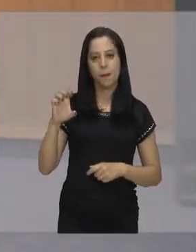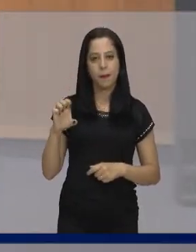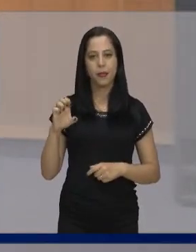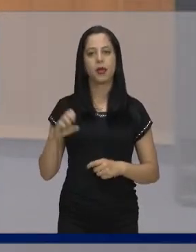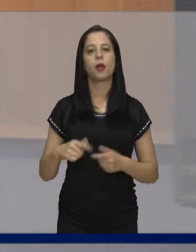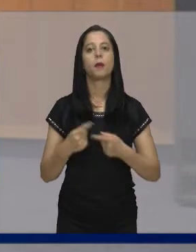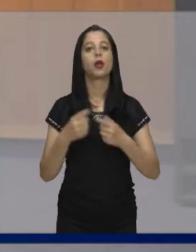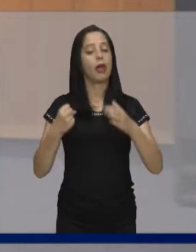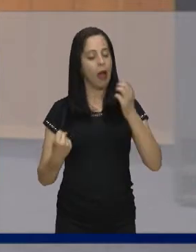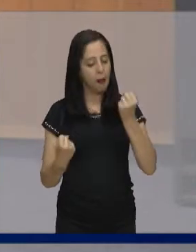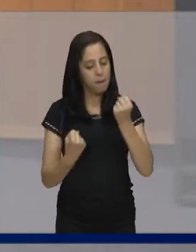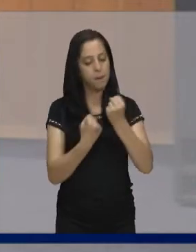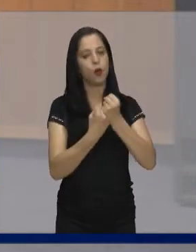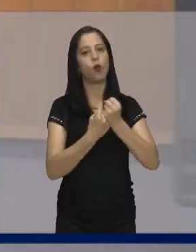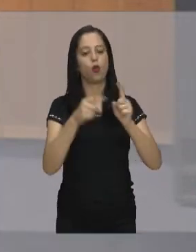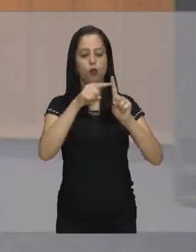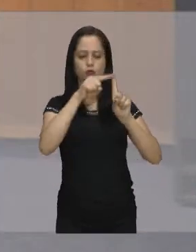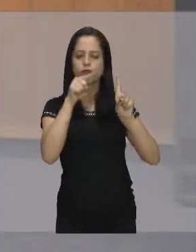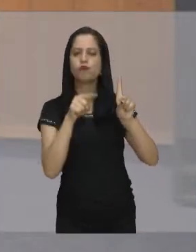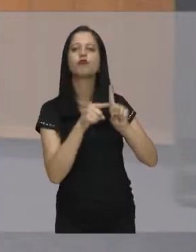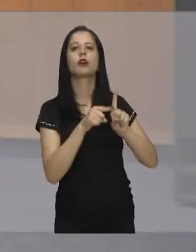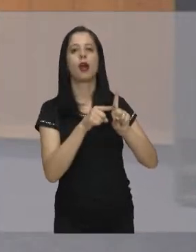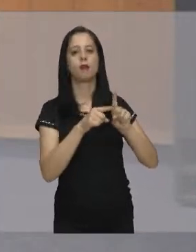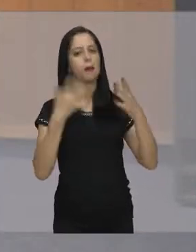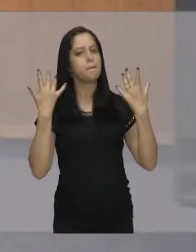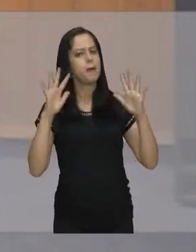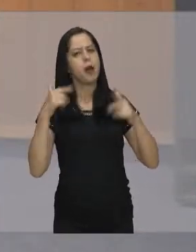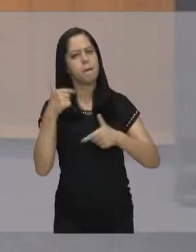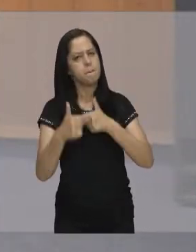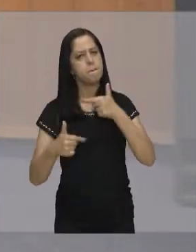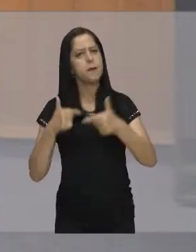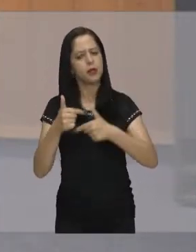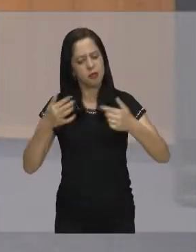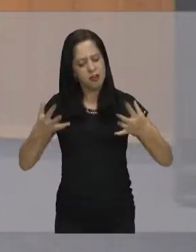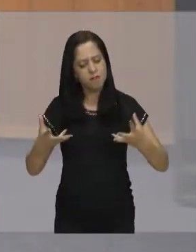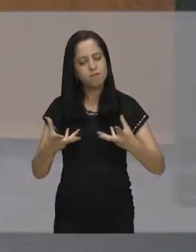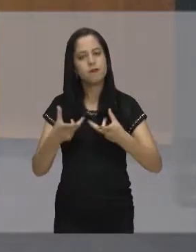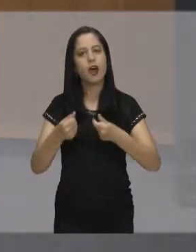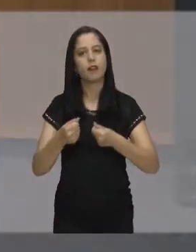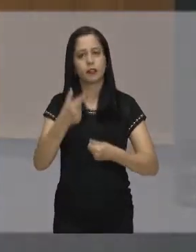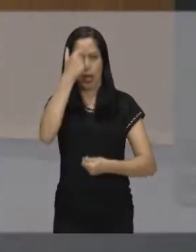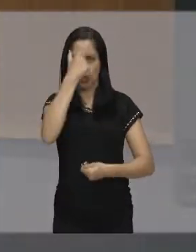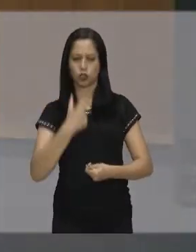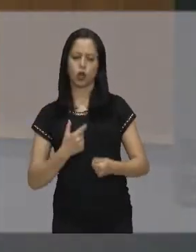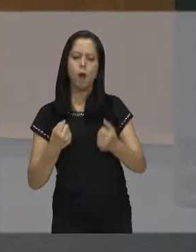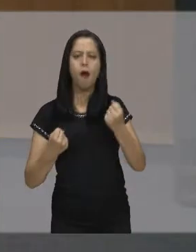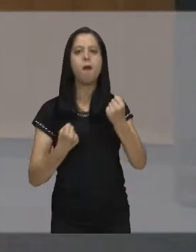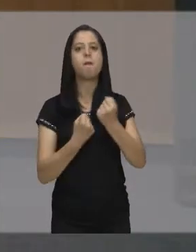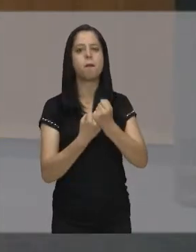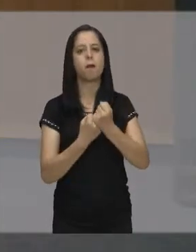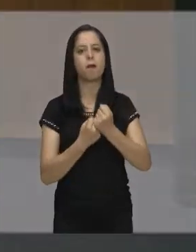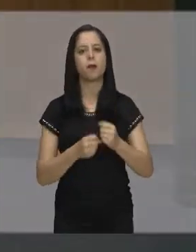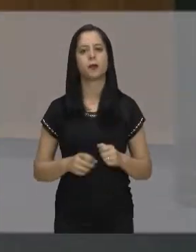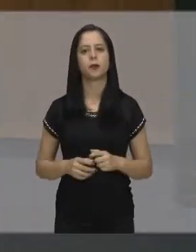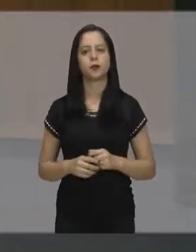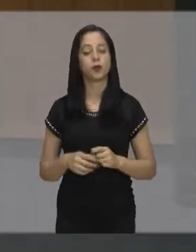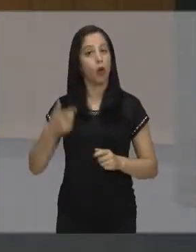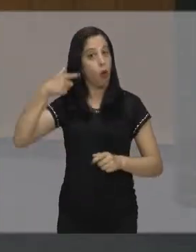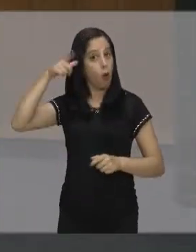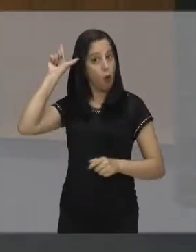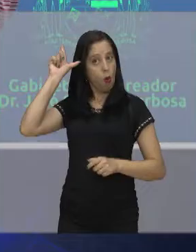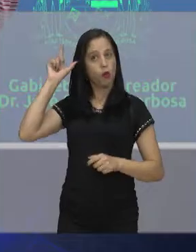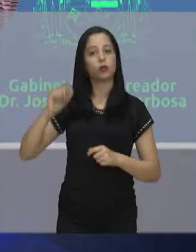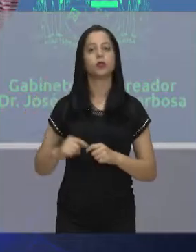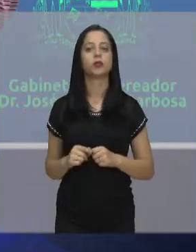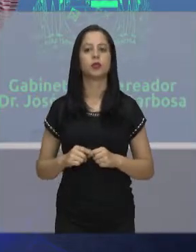com dificuldades. Então, parabéns pelo trabalho, pode ter certeza, vai contar com o nosso apoio aqui. E ontem